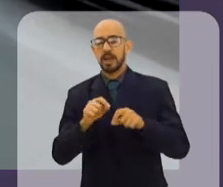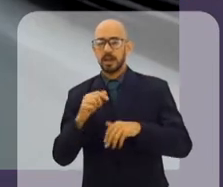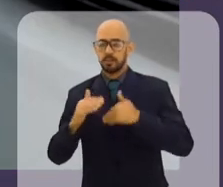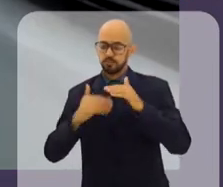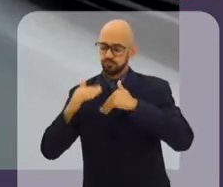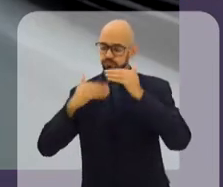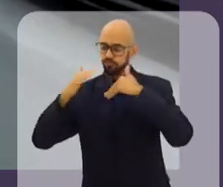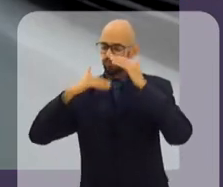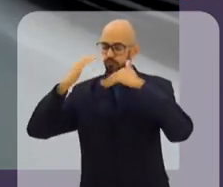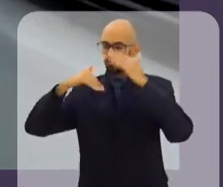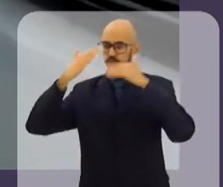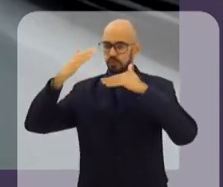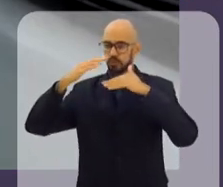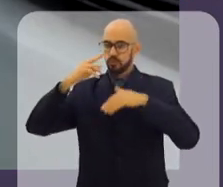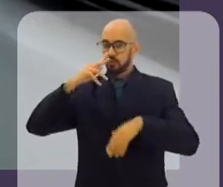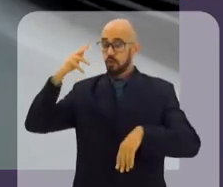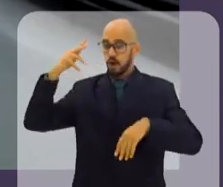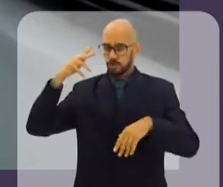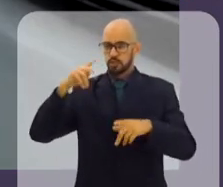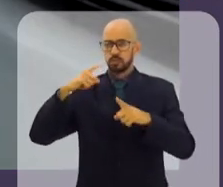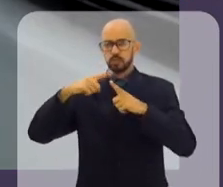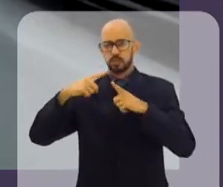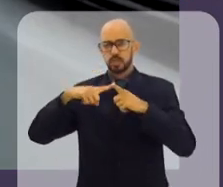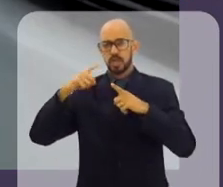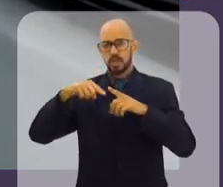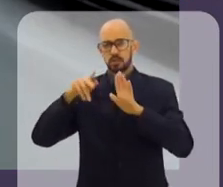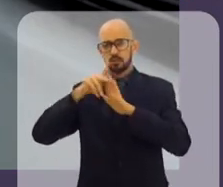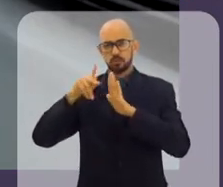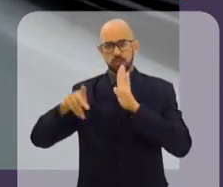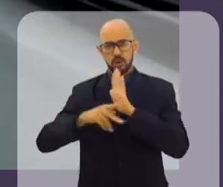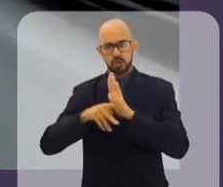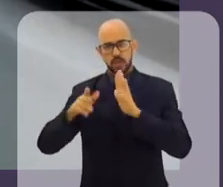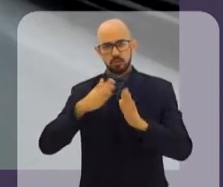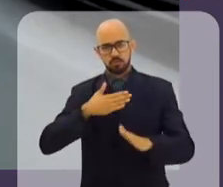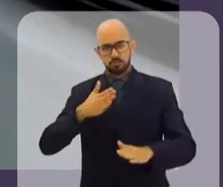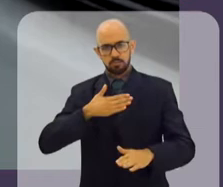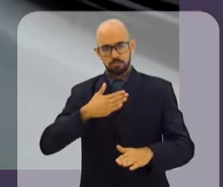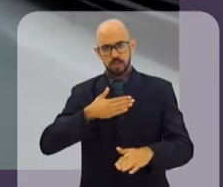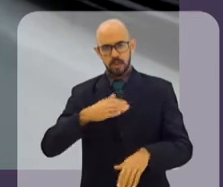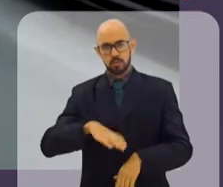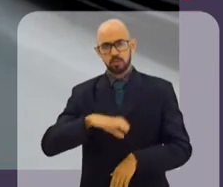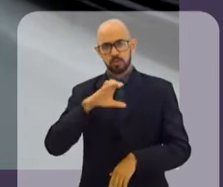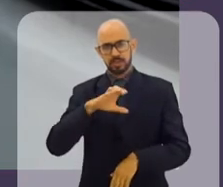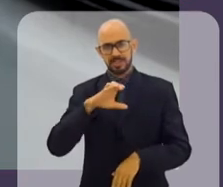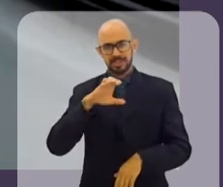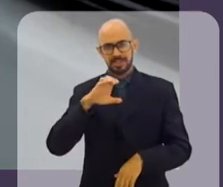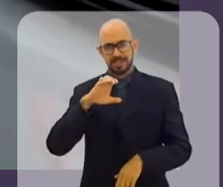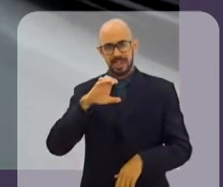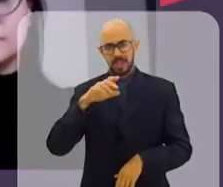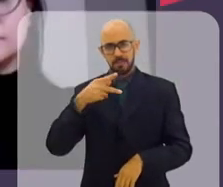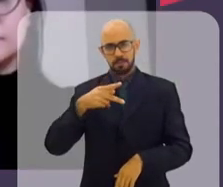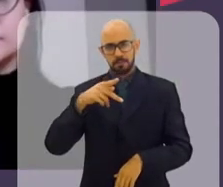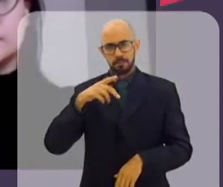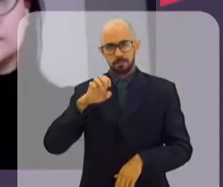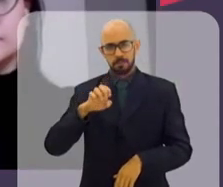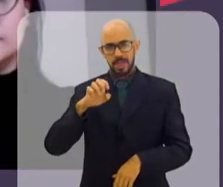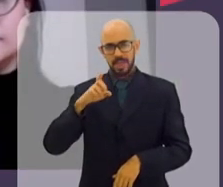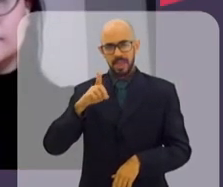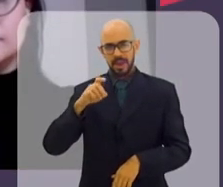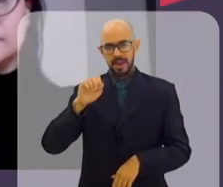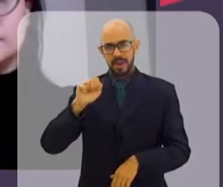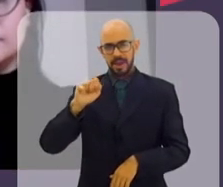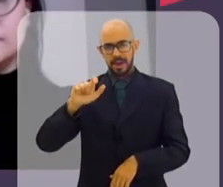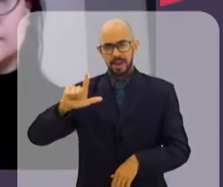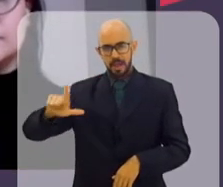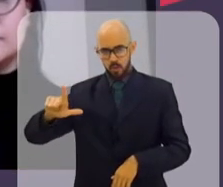tão grande, assim, um dos projetos que... Na verdade, o nosso projeto do CPDEL, ele é um grande laboratório de